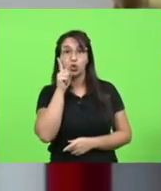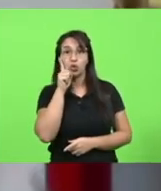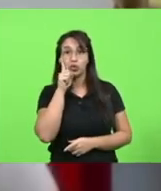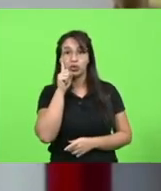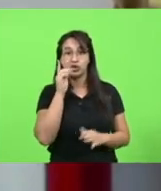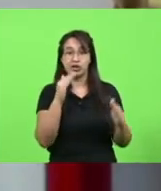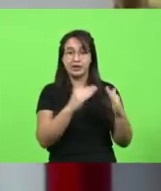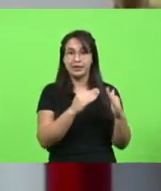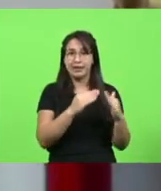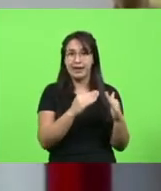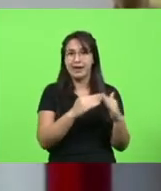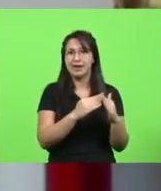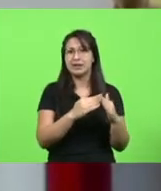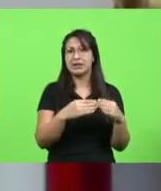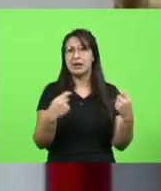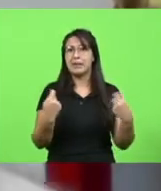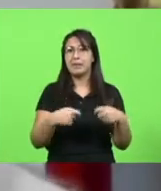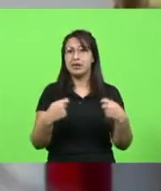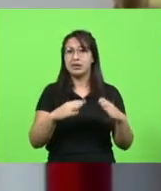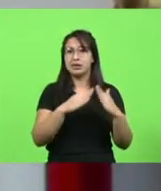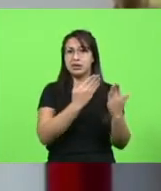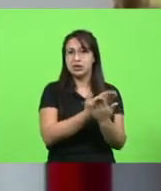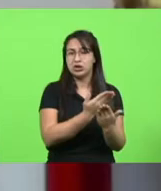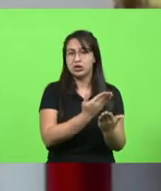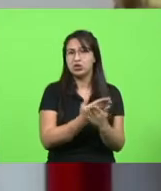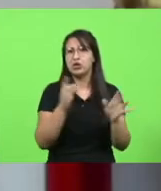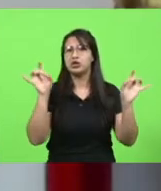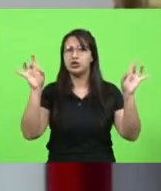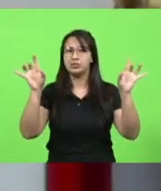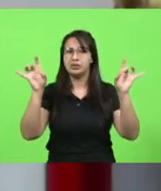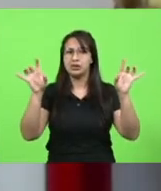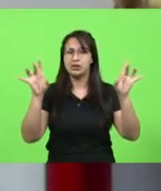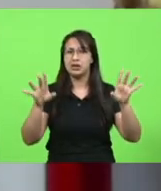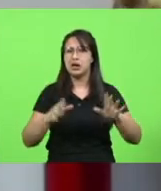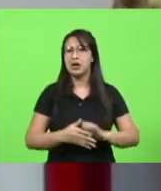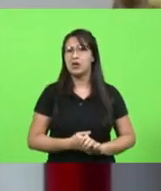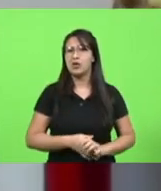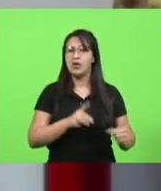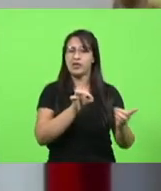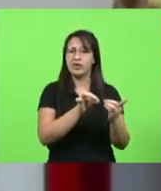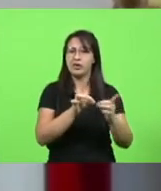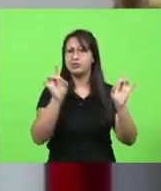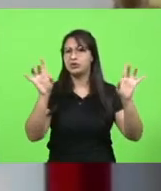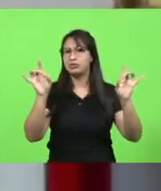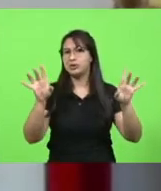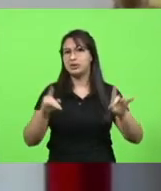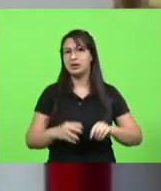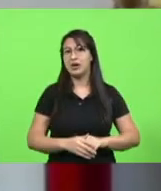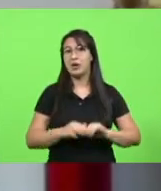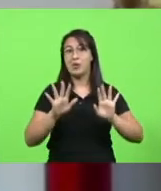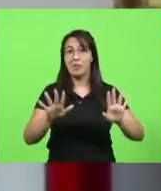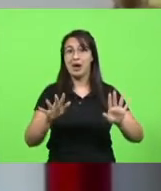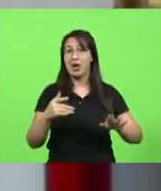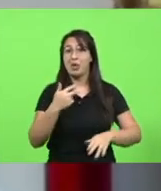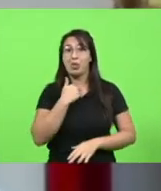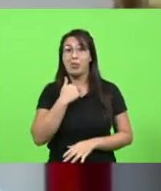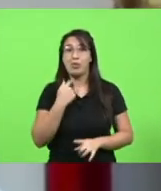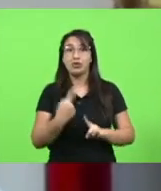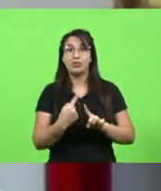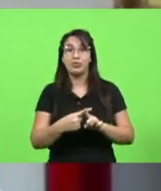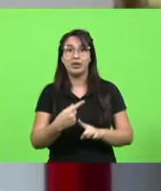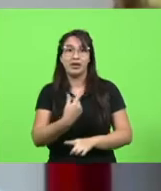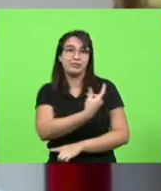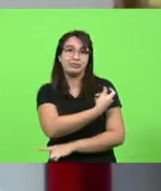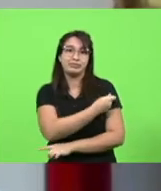precisando de escola especial, precisando de atendimento especial, não tem porque não tem vacina. E a nossa preocupação maior,